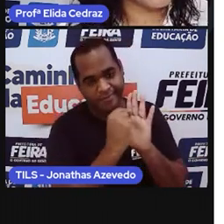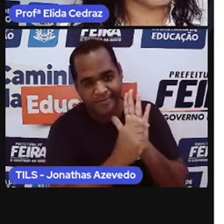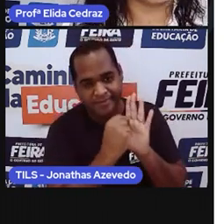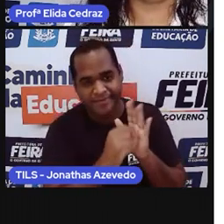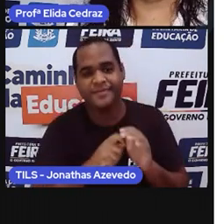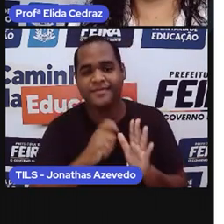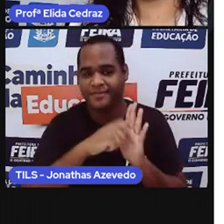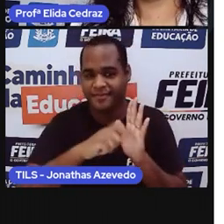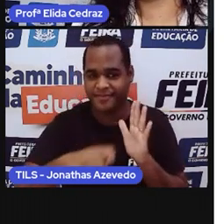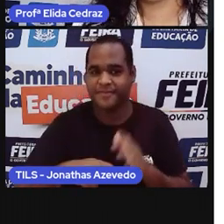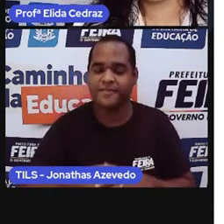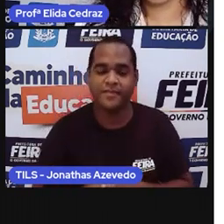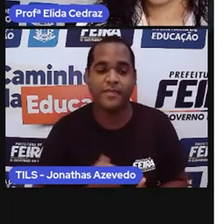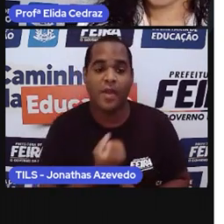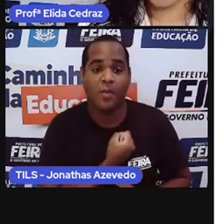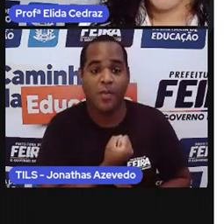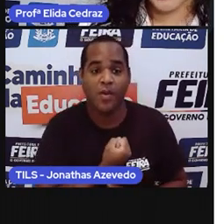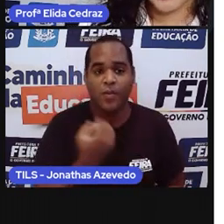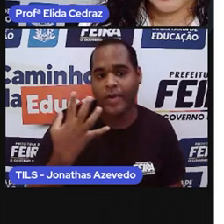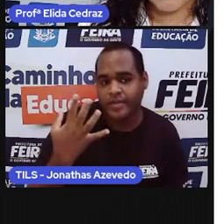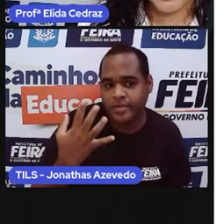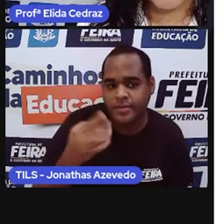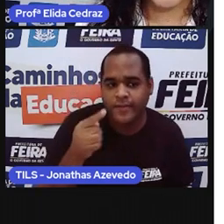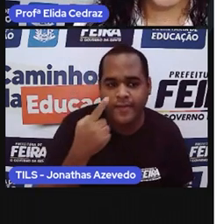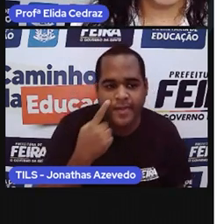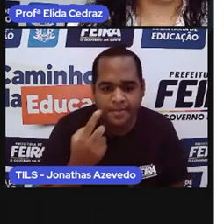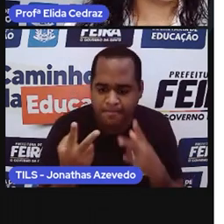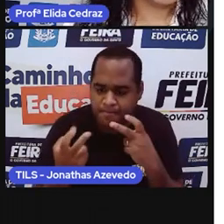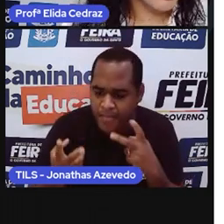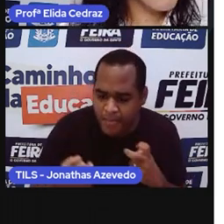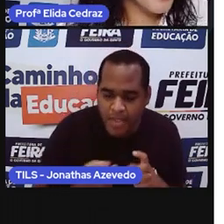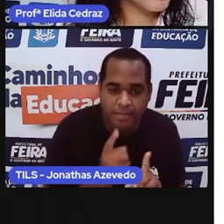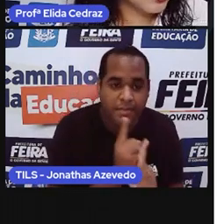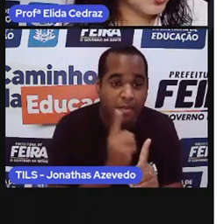Número 4. Você vai descobrir qual é a rima.